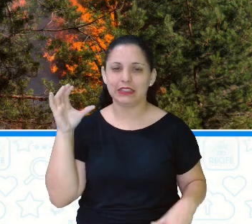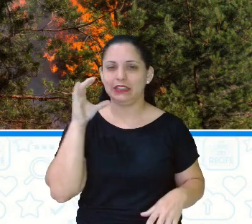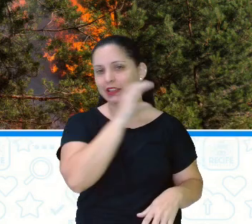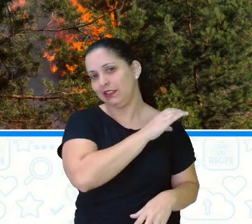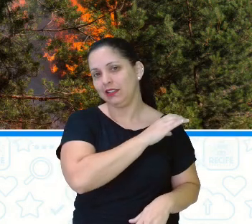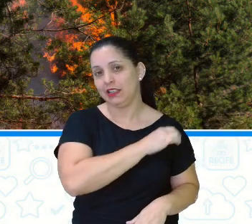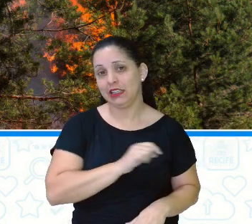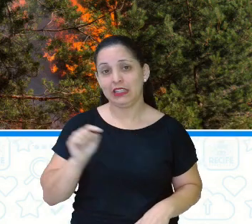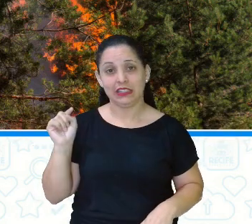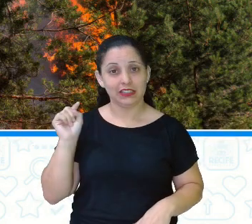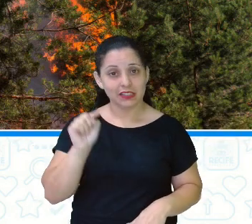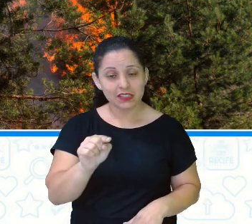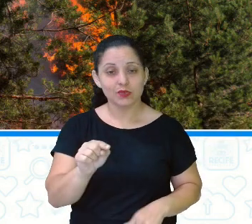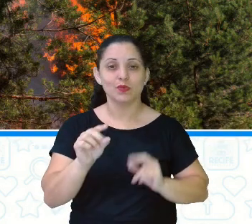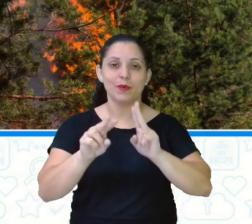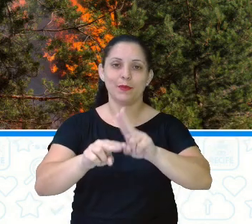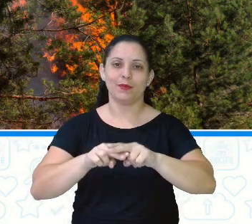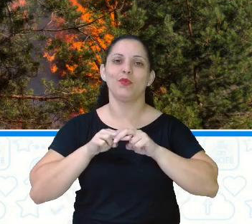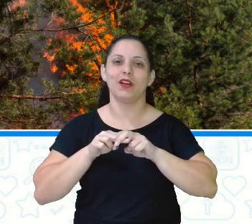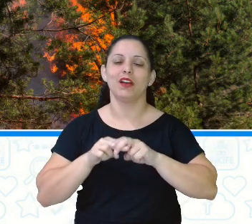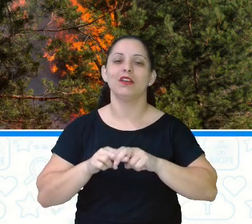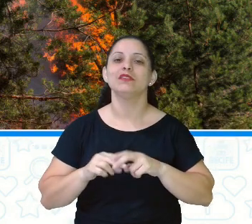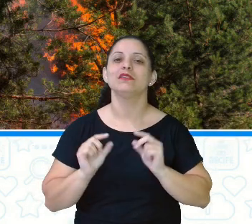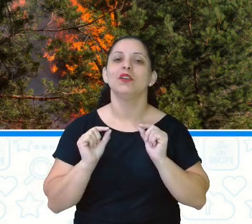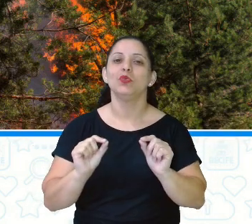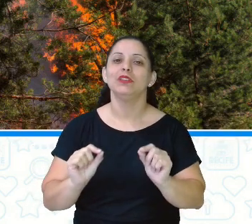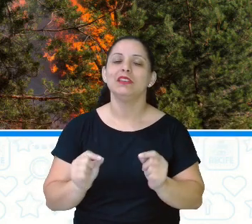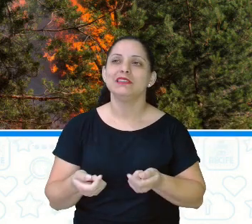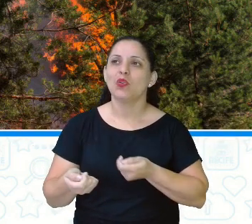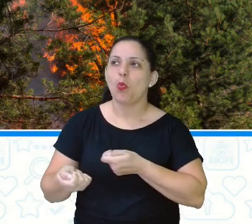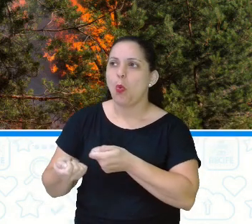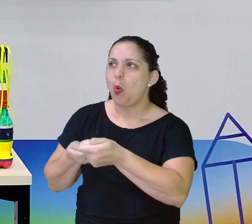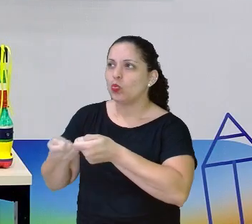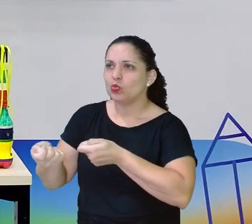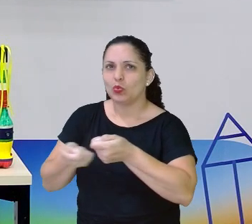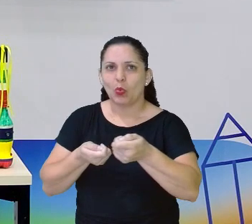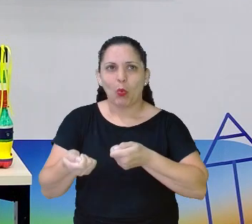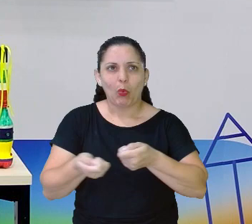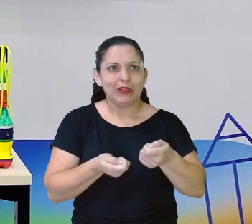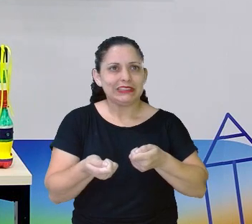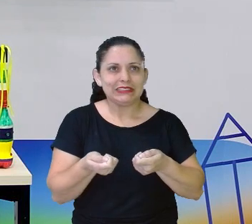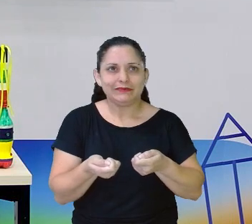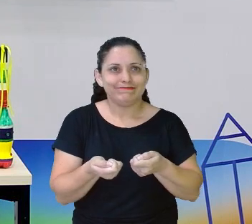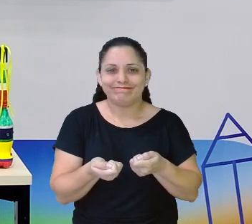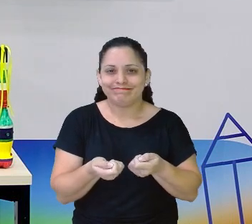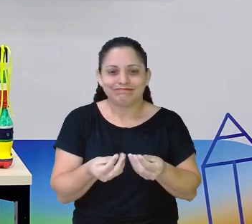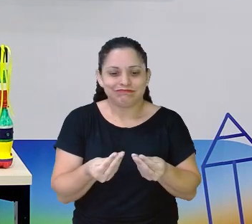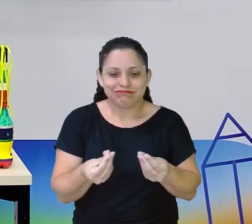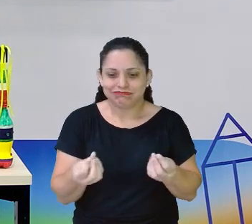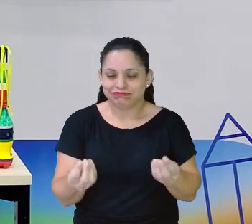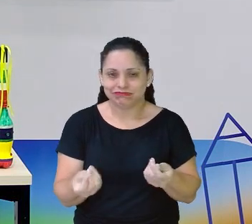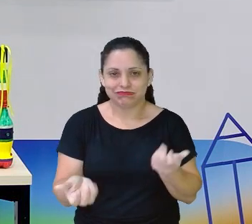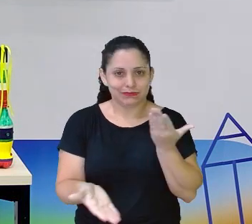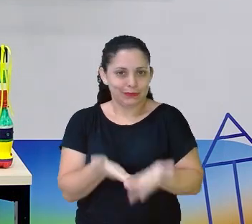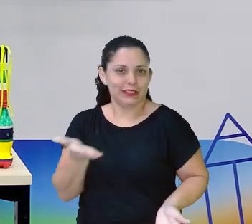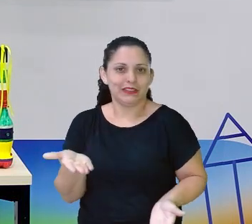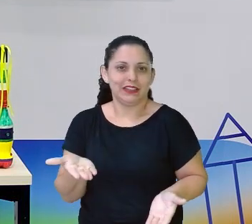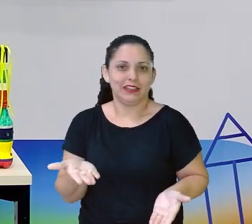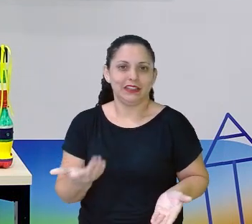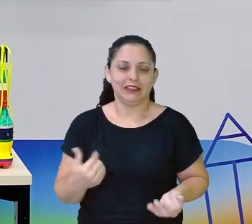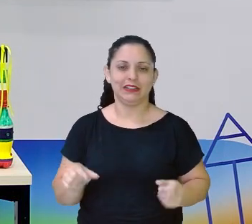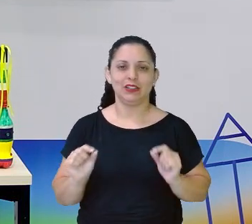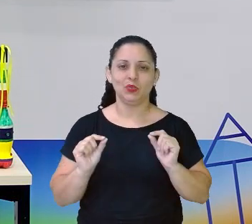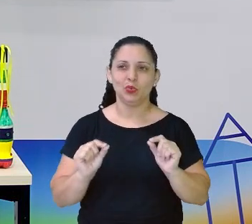é influenciado por todo esse descontrole, esse desmatamento, fumaça, emissão de gases, poluentes, tudo